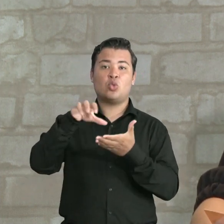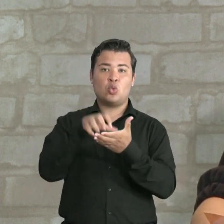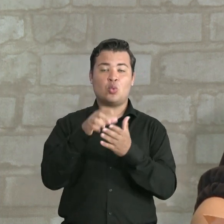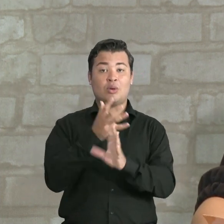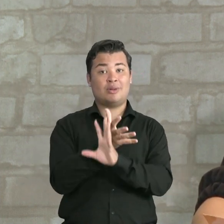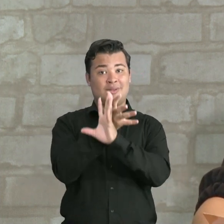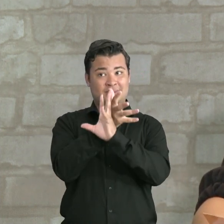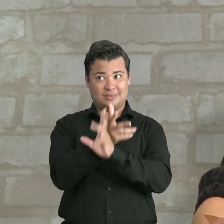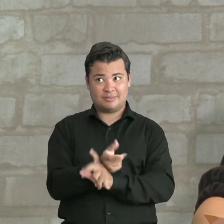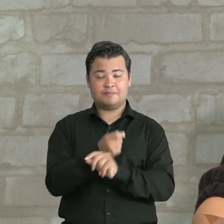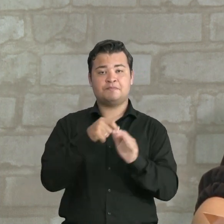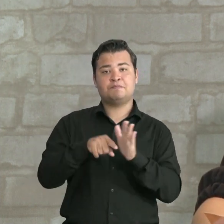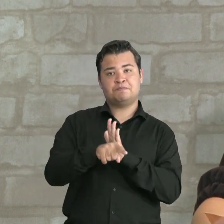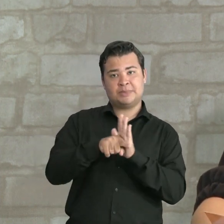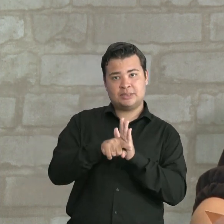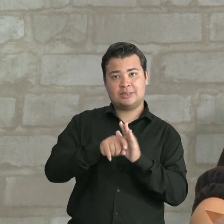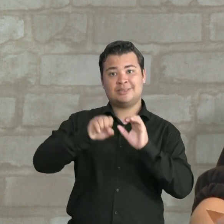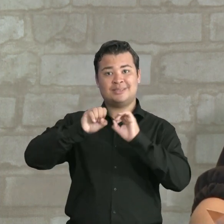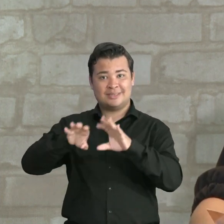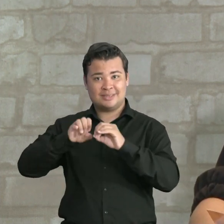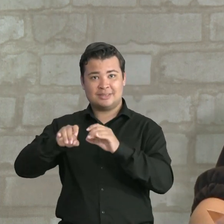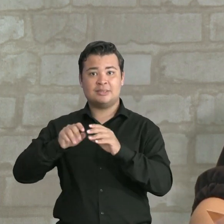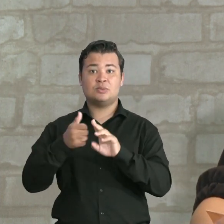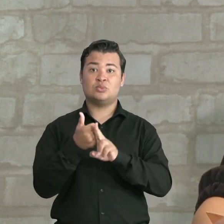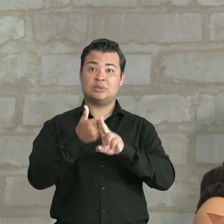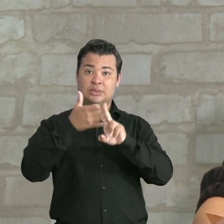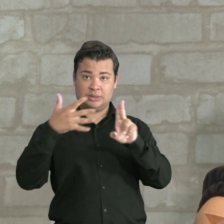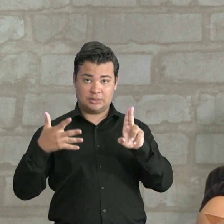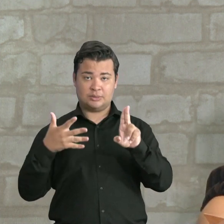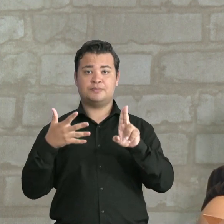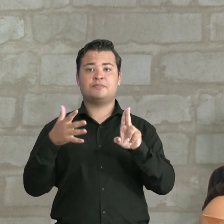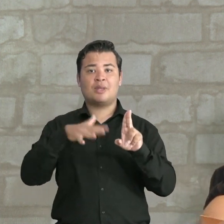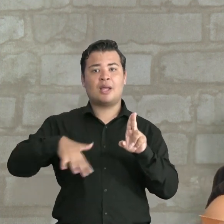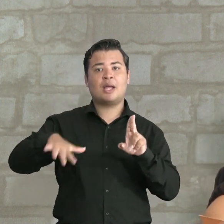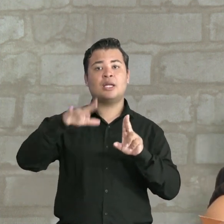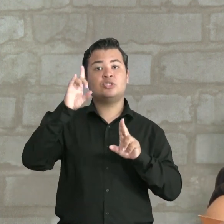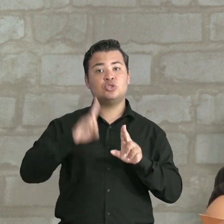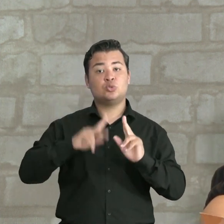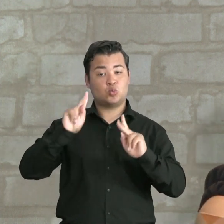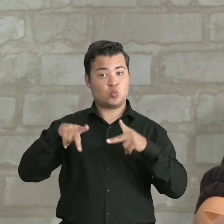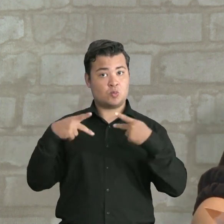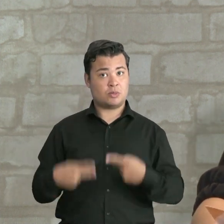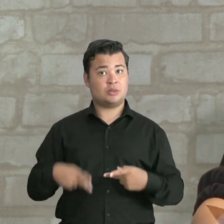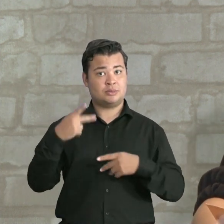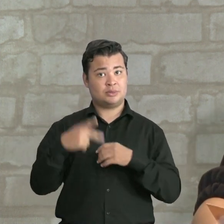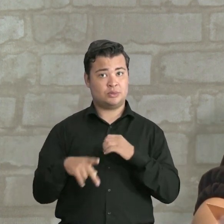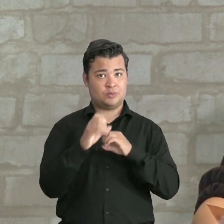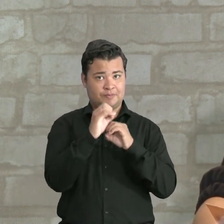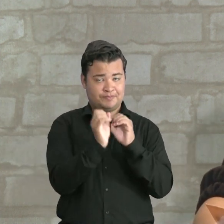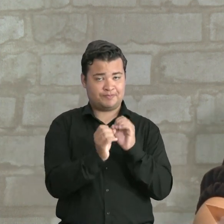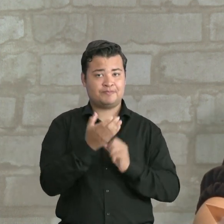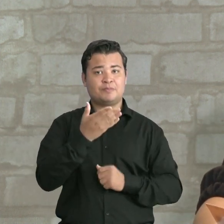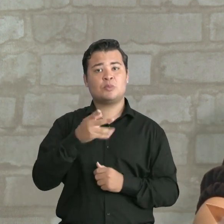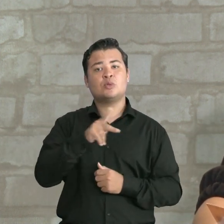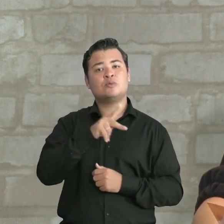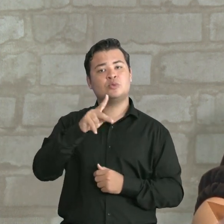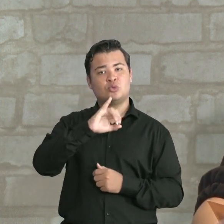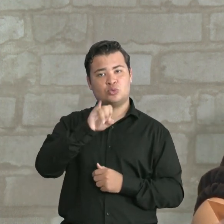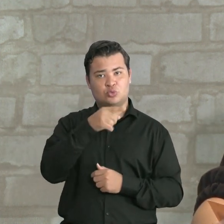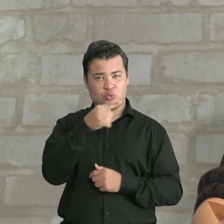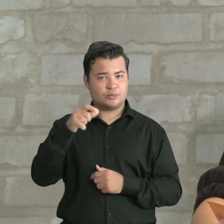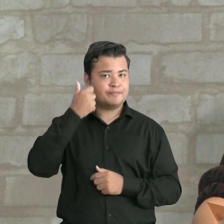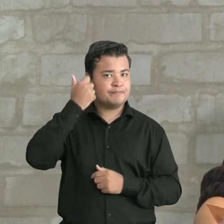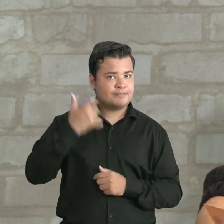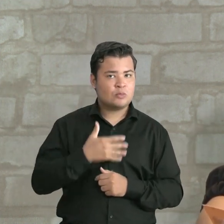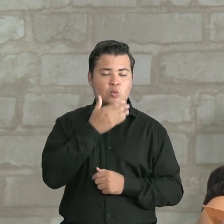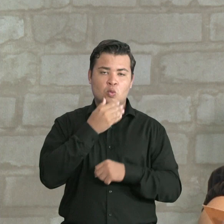Interdisciplinar de Pesquisa, Ensino e Extensão em Direitos Humanos da UFG. O professor João se descreve como um homem